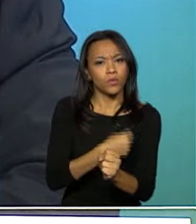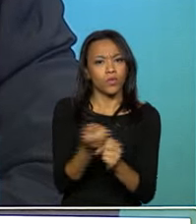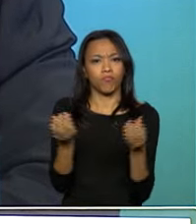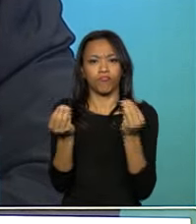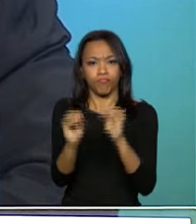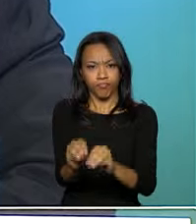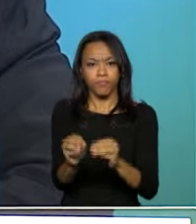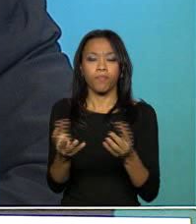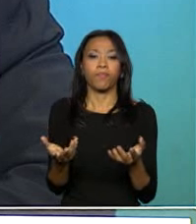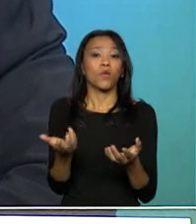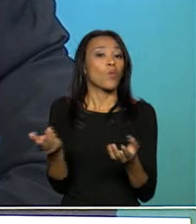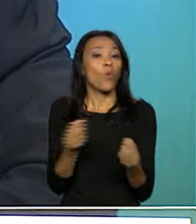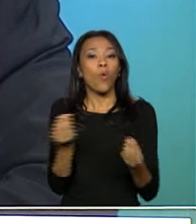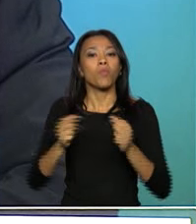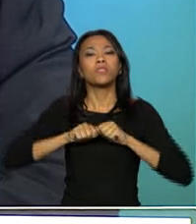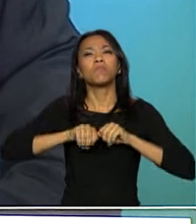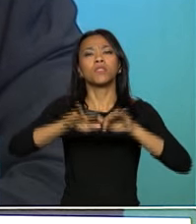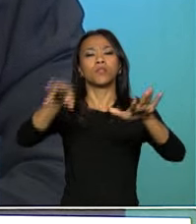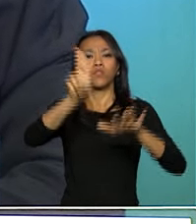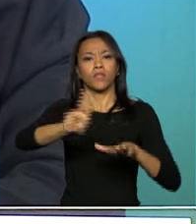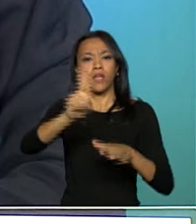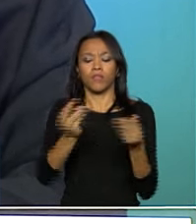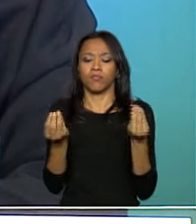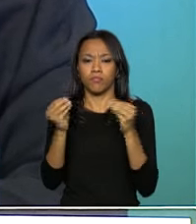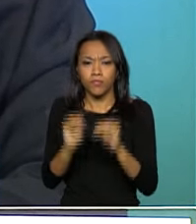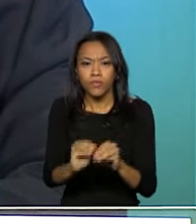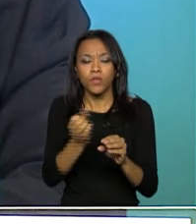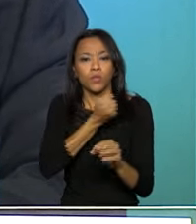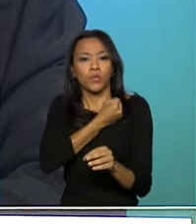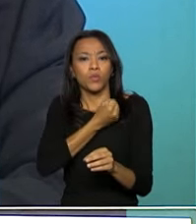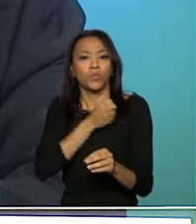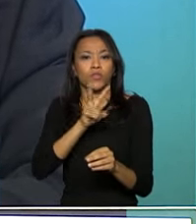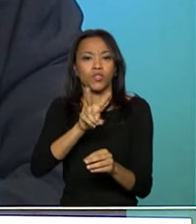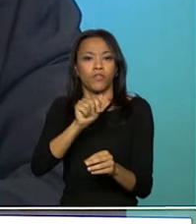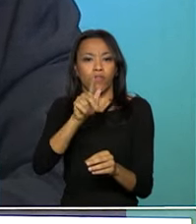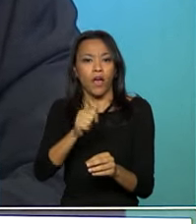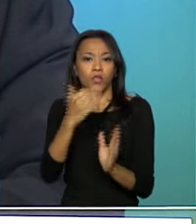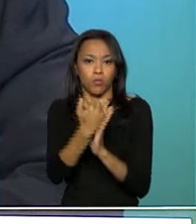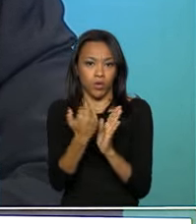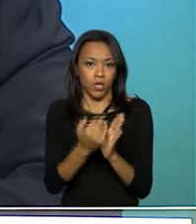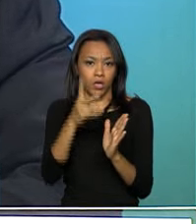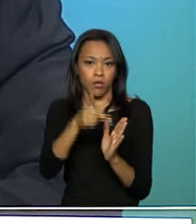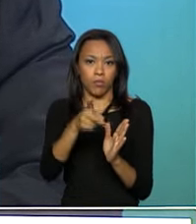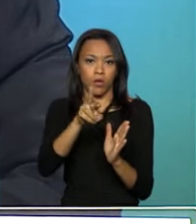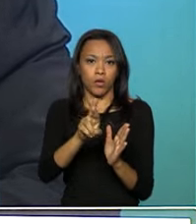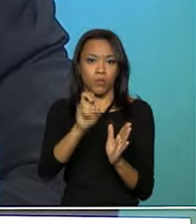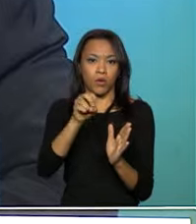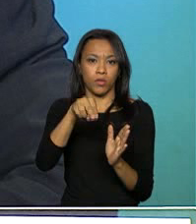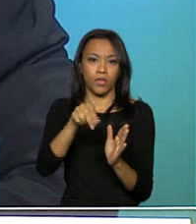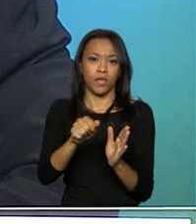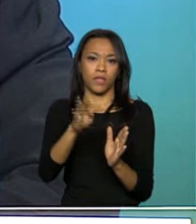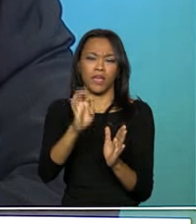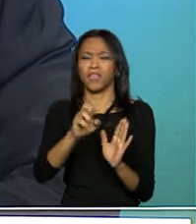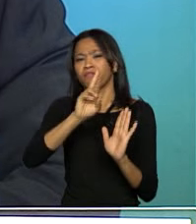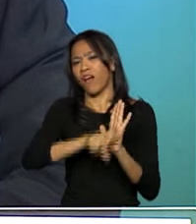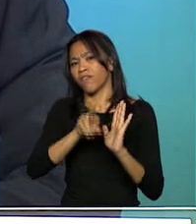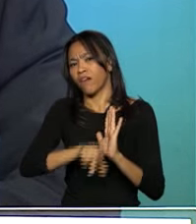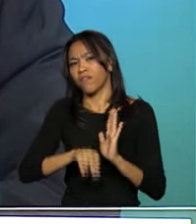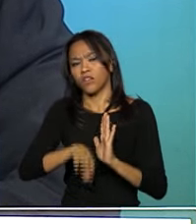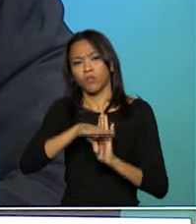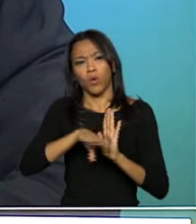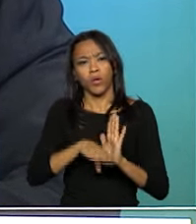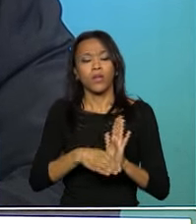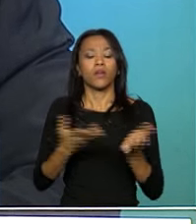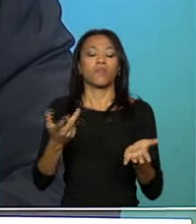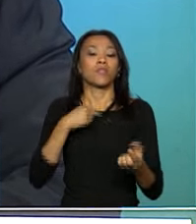vida qual vai ser a expansão das Universidades qual vai ser o número de vagas do Pronatec qual vai ser o número de vagas de diversos programas Quais são as metas de